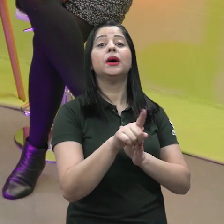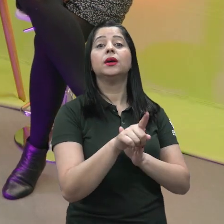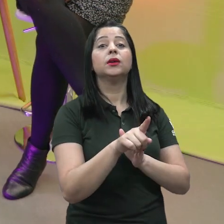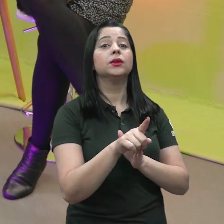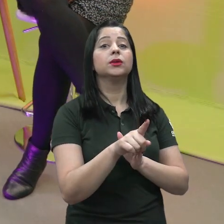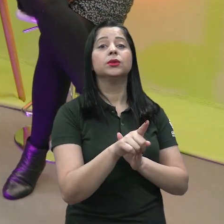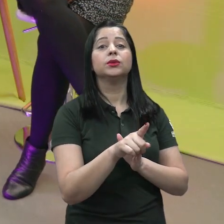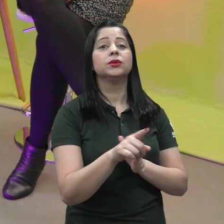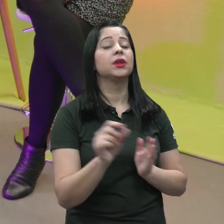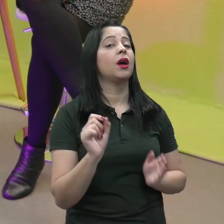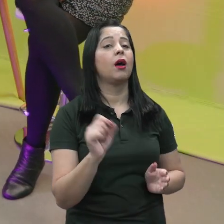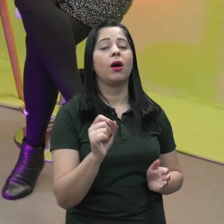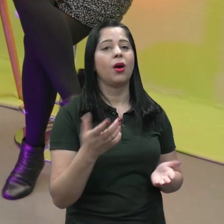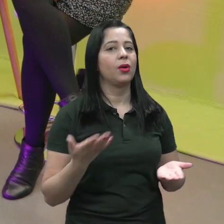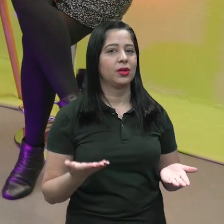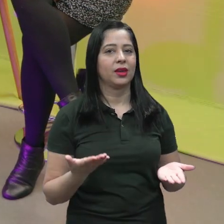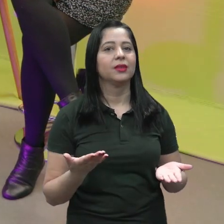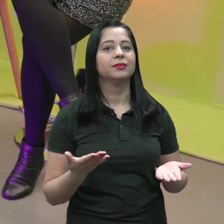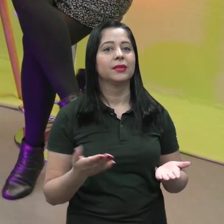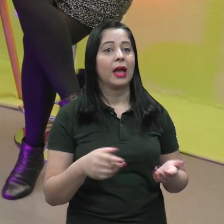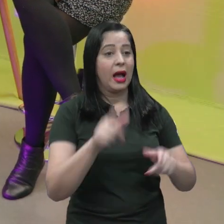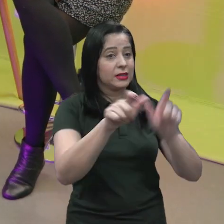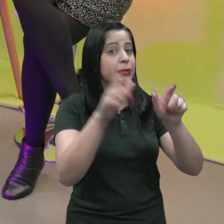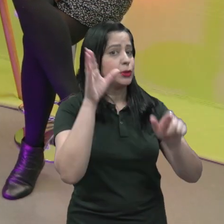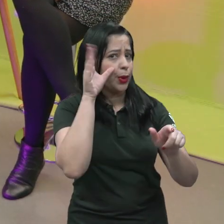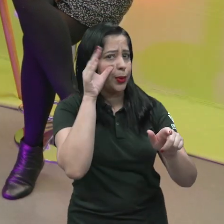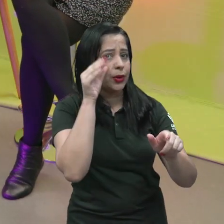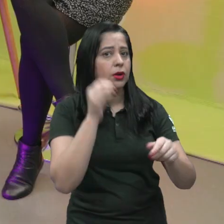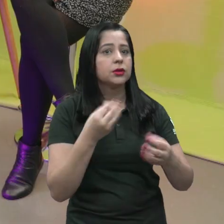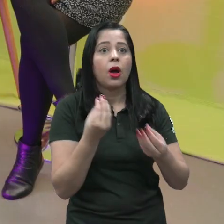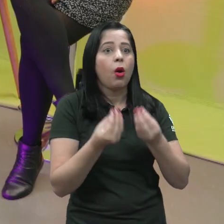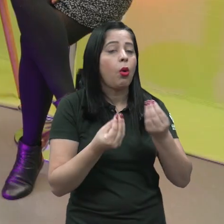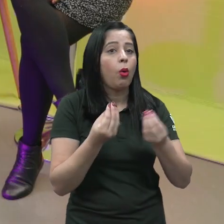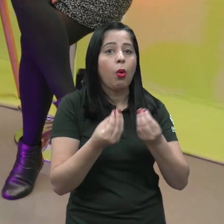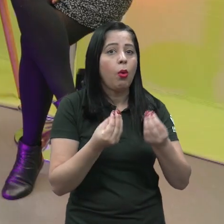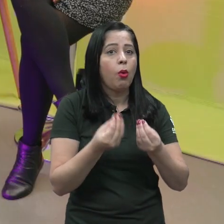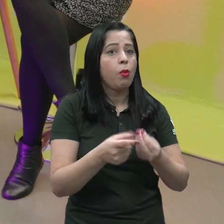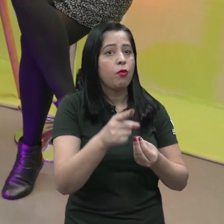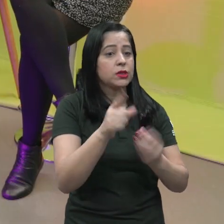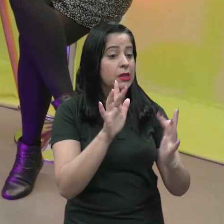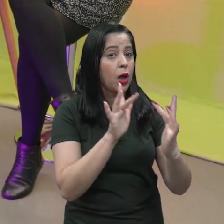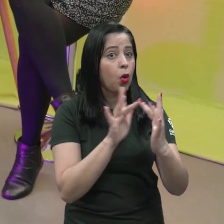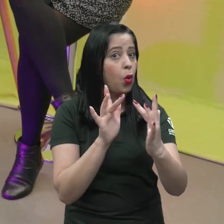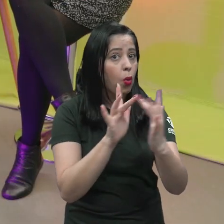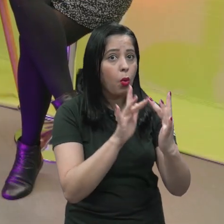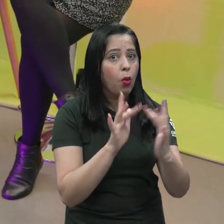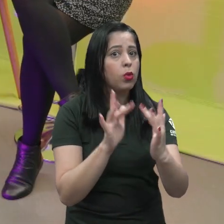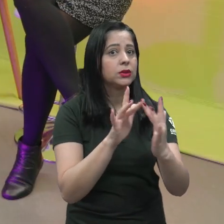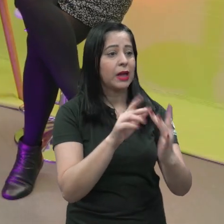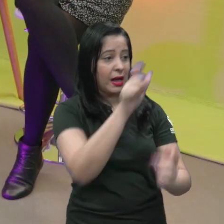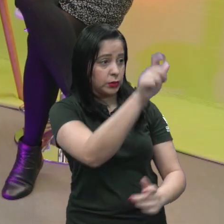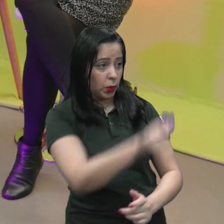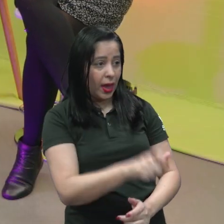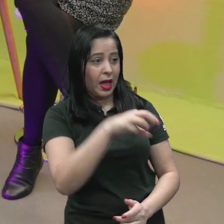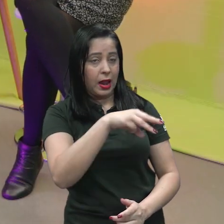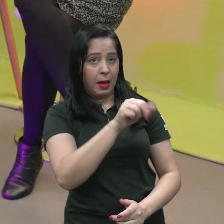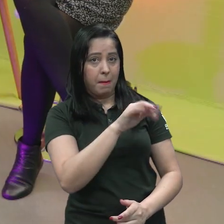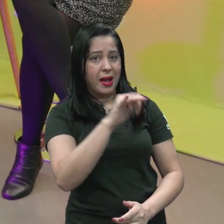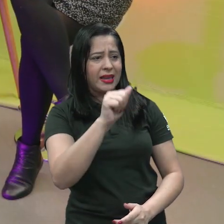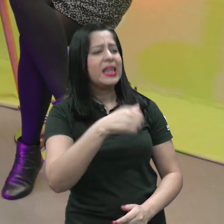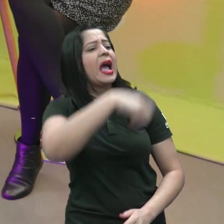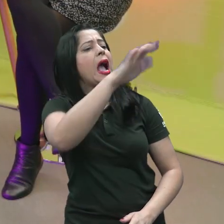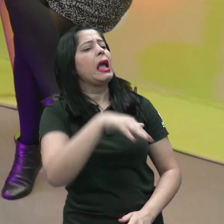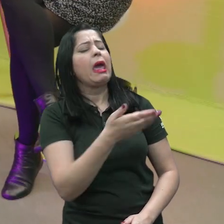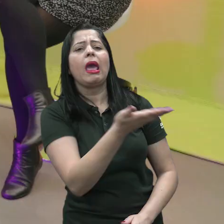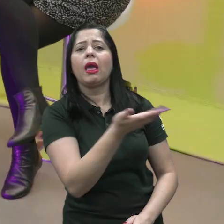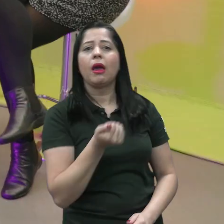Vi, que a gente tem que fazer aqui no programa, e todo mundo deve estar curioso, como é que foi, né, esse primeiro contato, né, com a Maria das Dores? Quem é a Maria